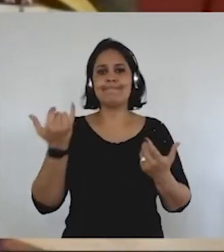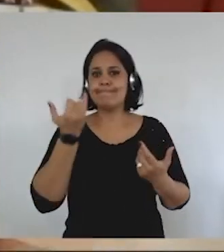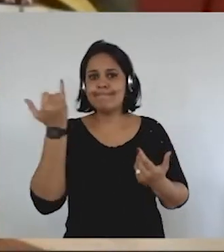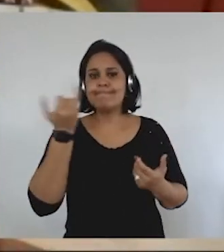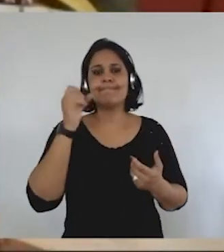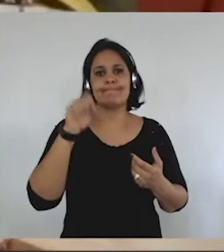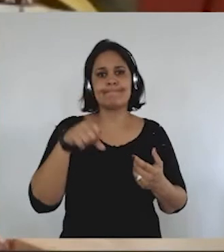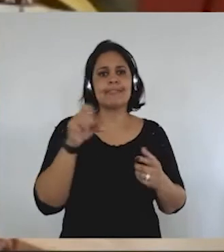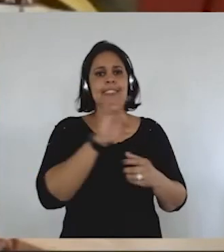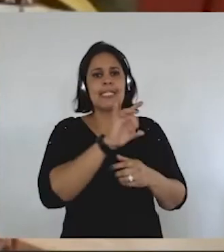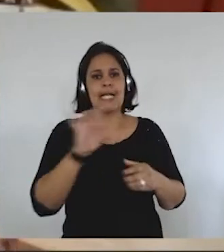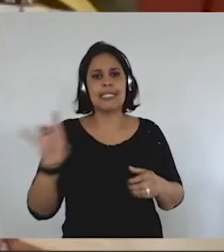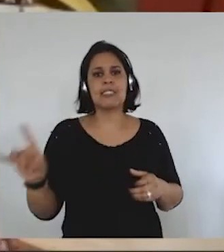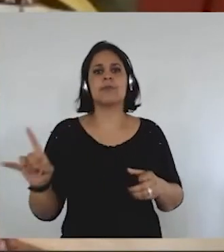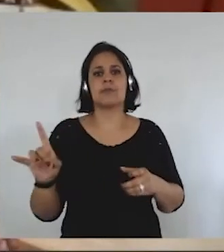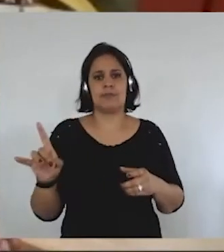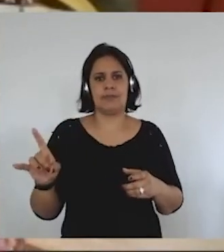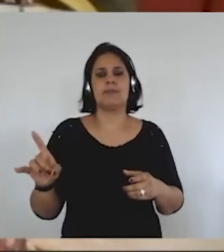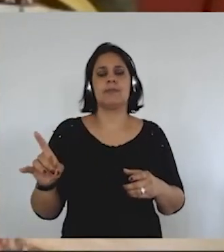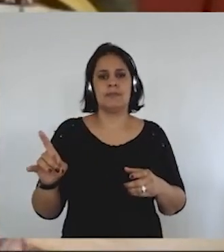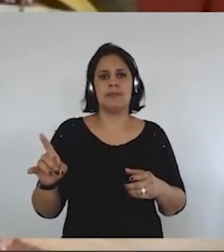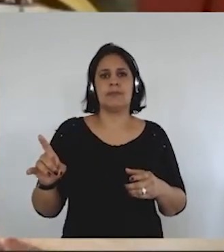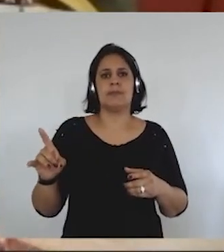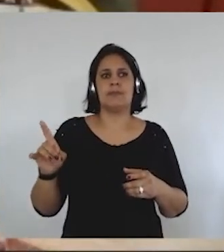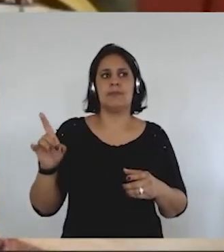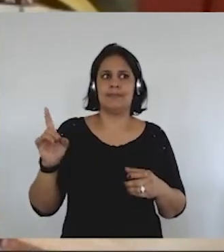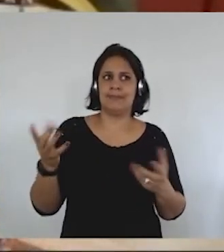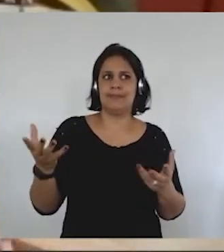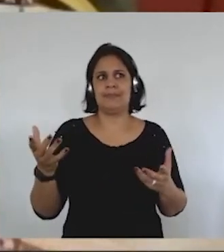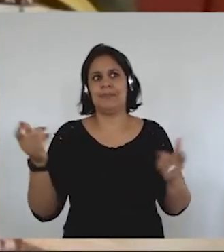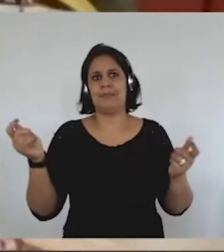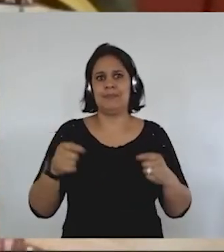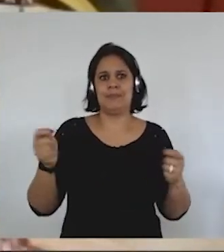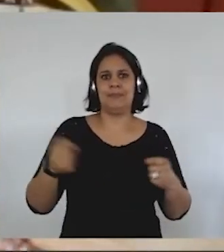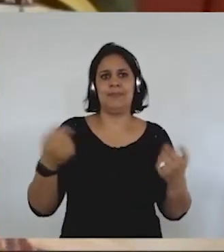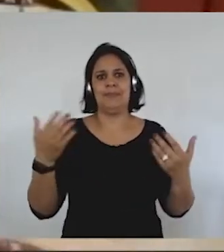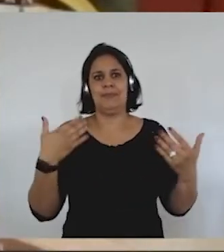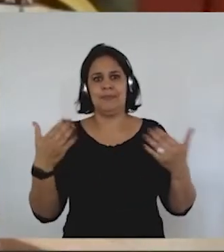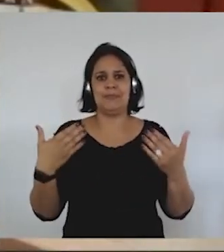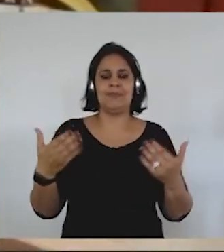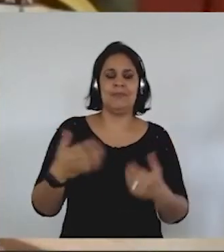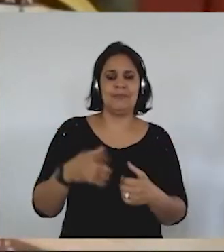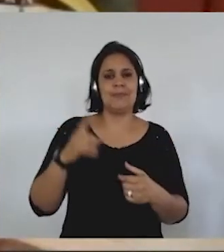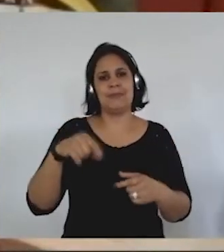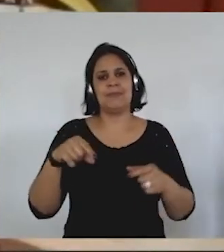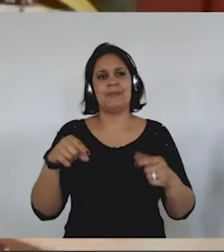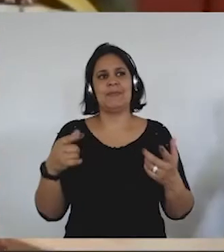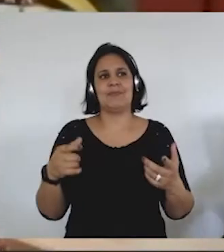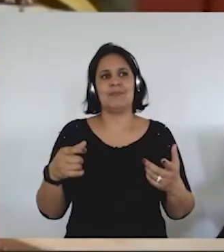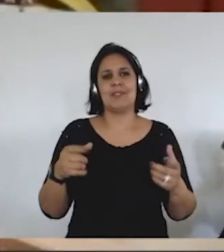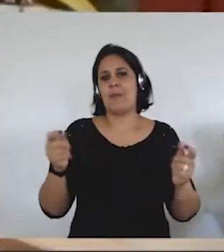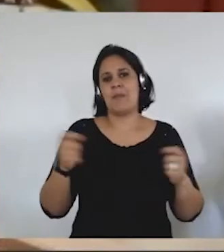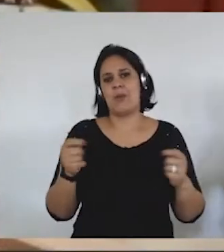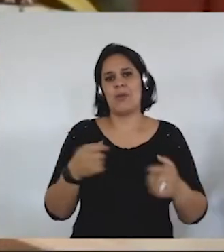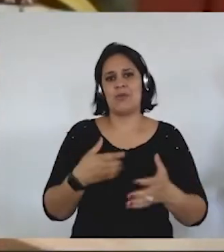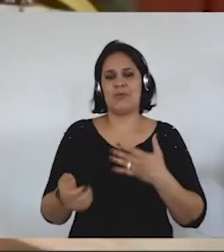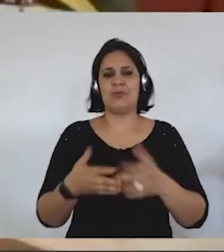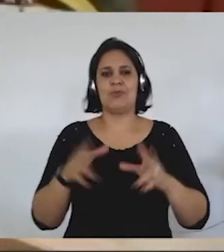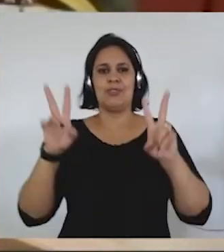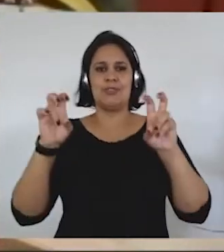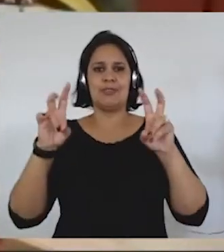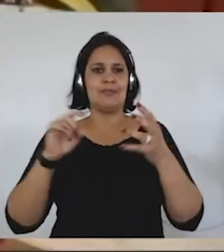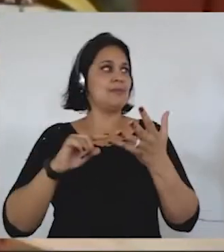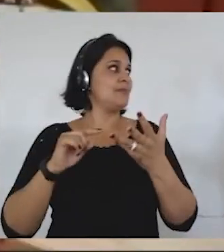importantes. Acho que cada um deles daria uma discussão, acho que um painel inteiro, só para cada um desses 4